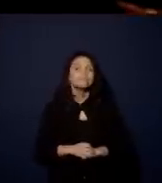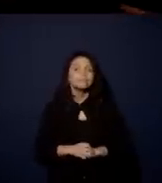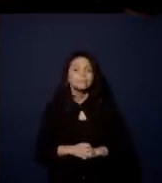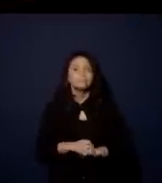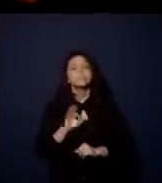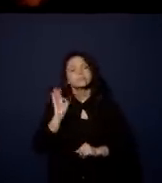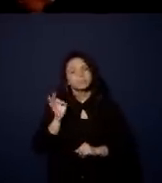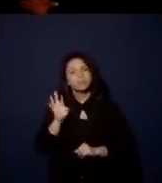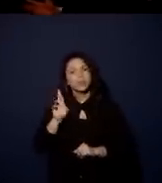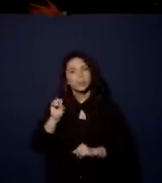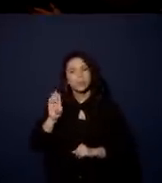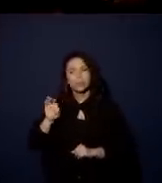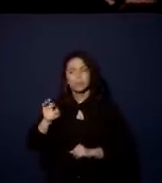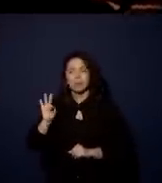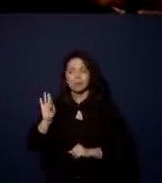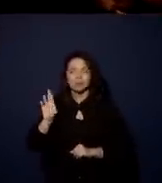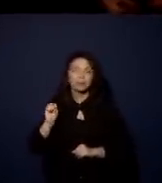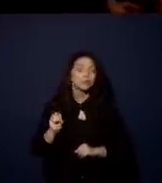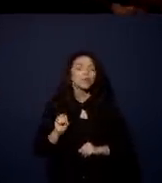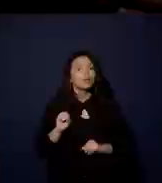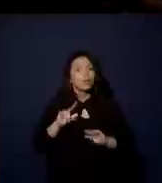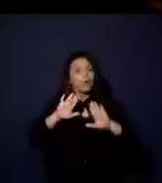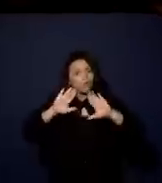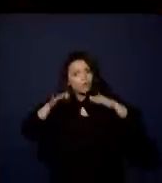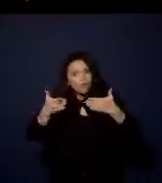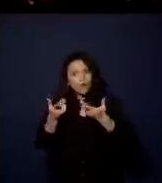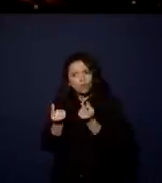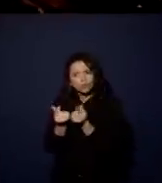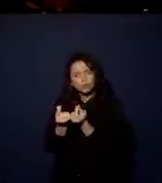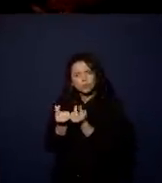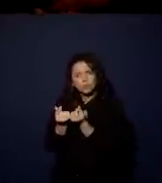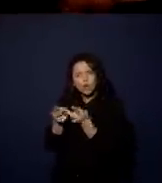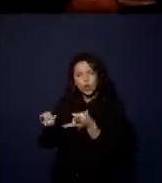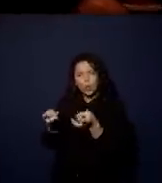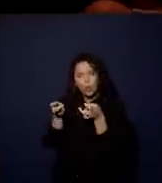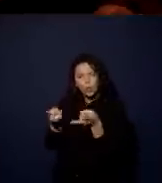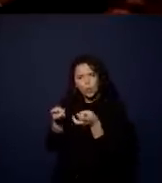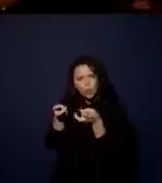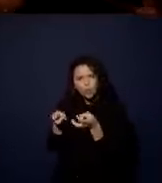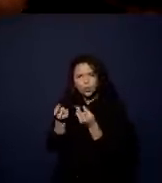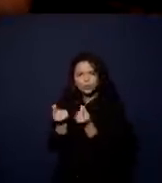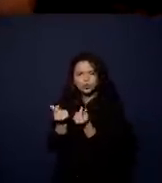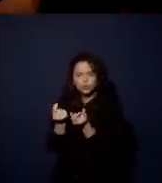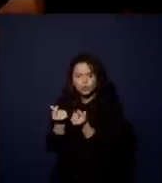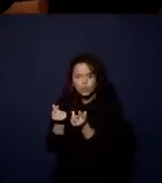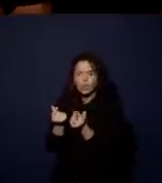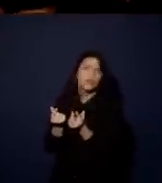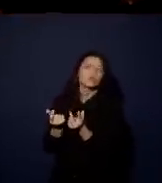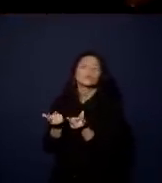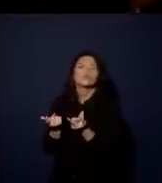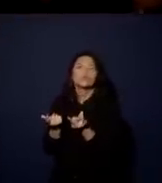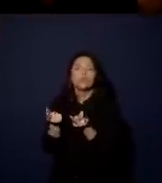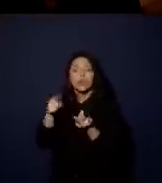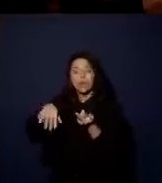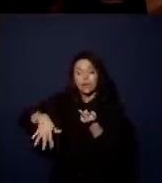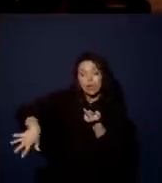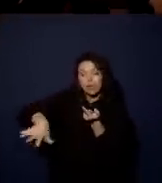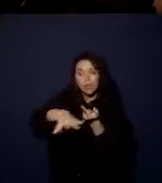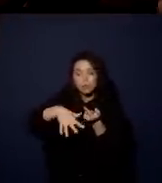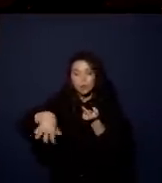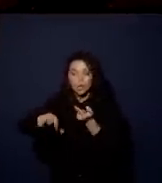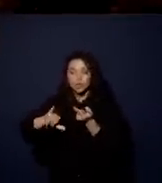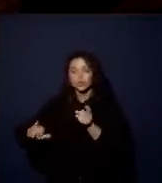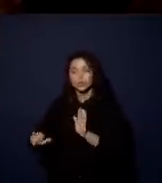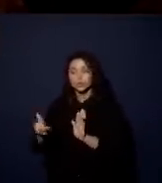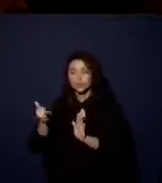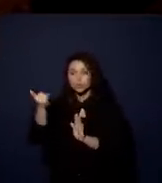explorando um pouco esse tema né de foco em caixa foco em lucro né que a gente tem visto num ambiente né de taxa